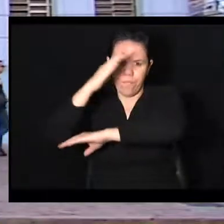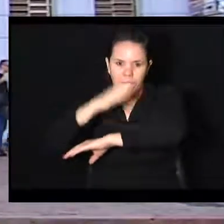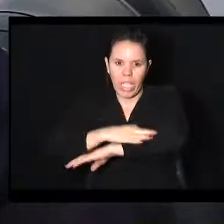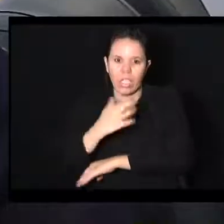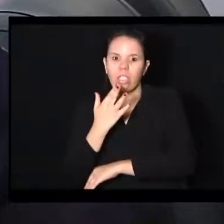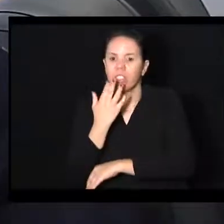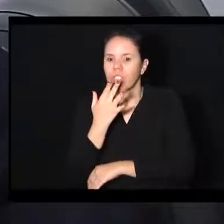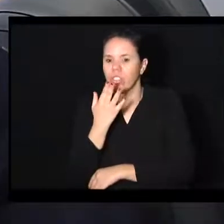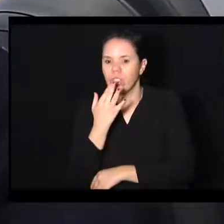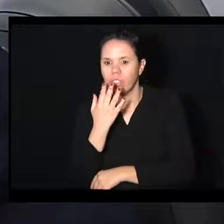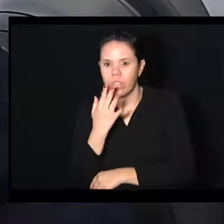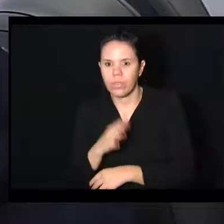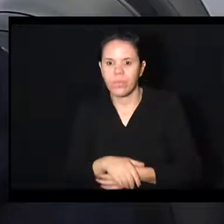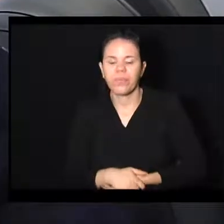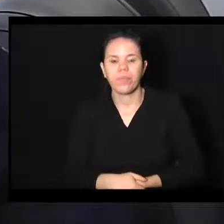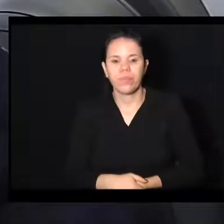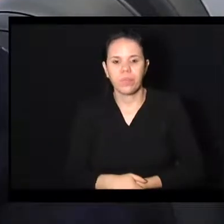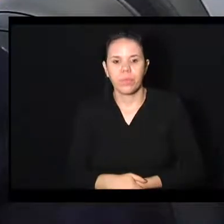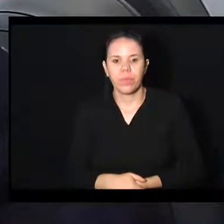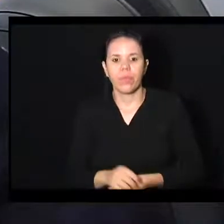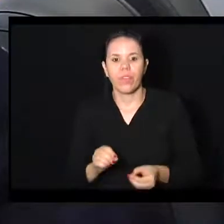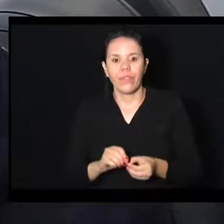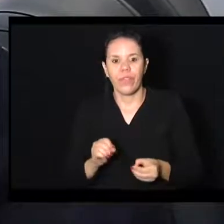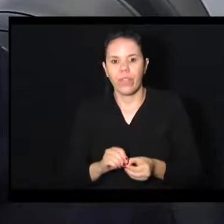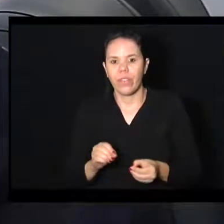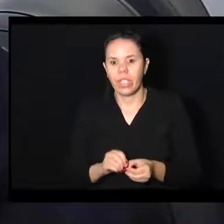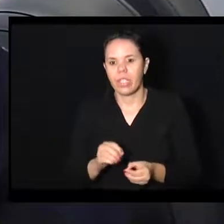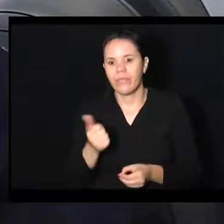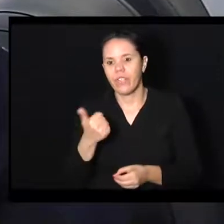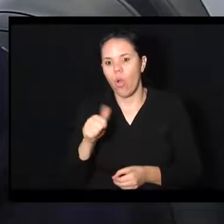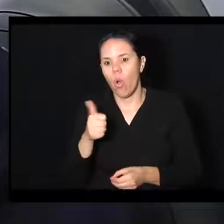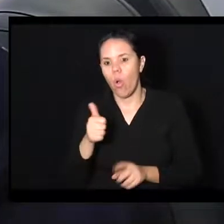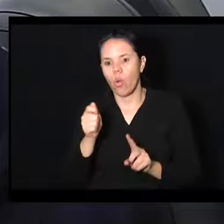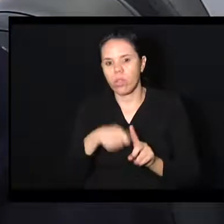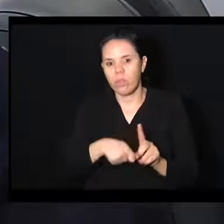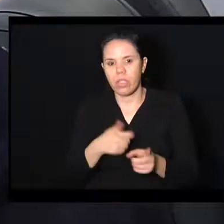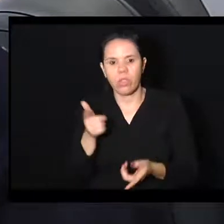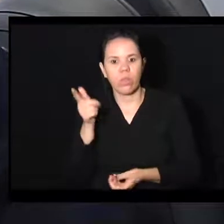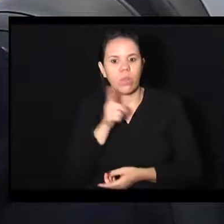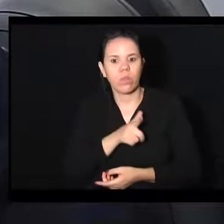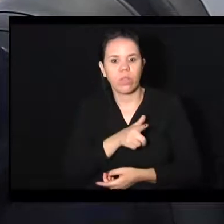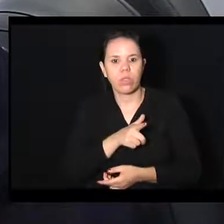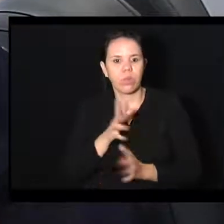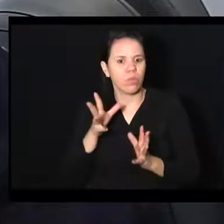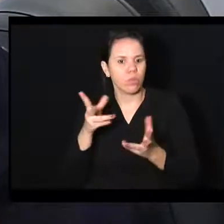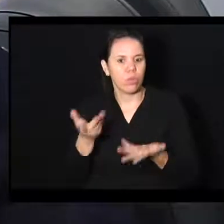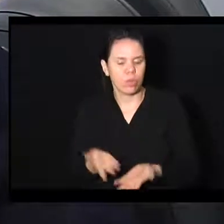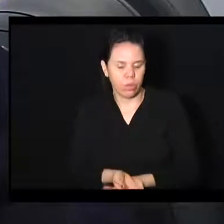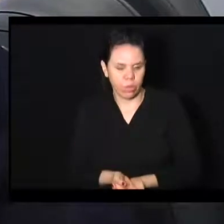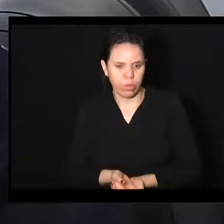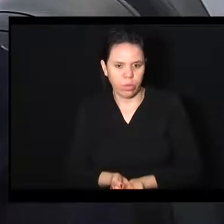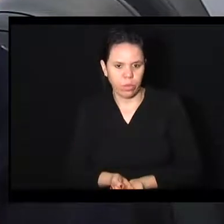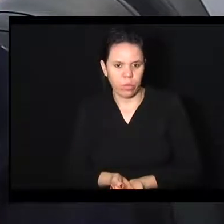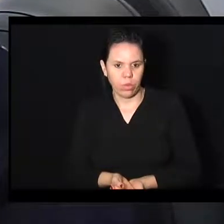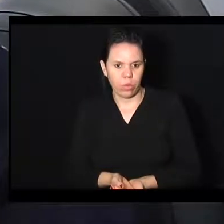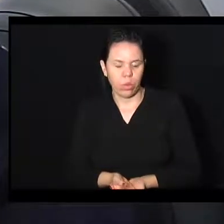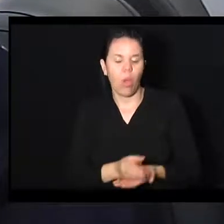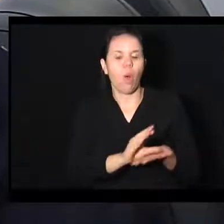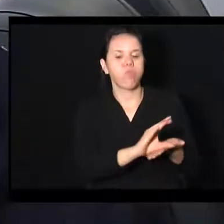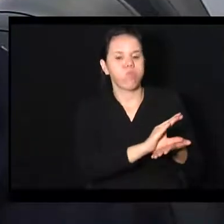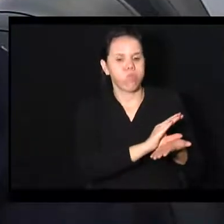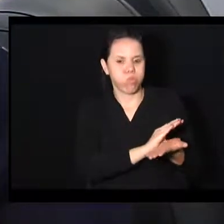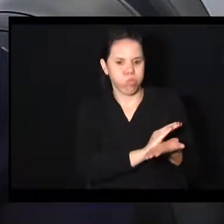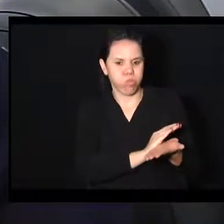coloridos, tudo. Isso foi feito num prazo de 11 meses que nós conseguimos tudo isso, com o